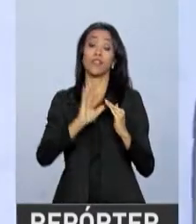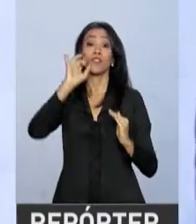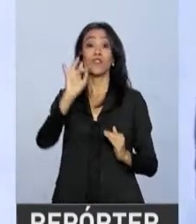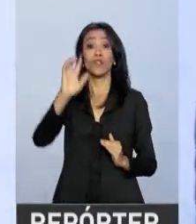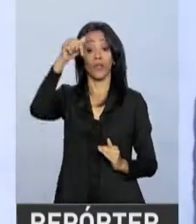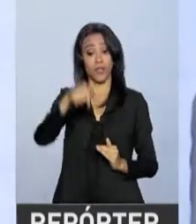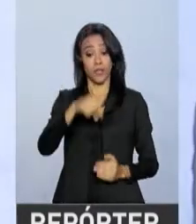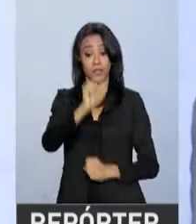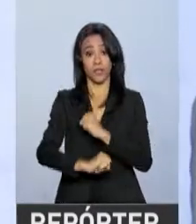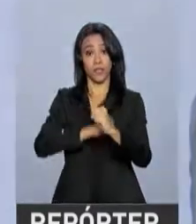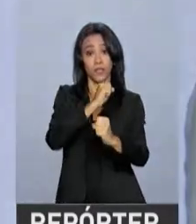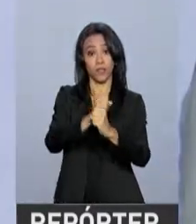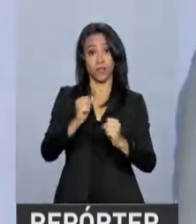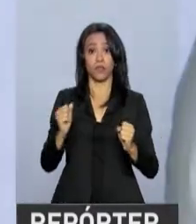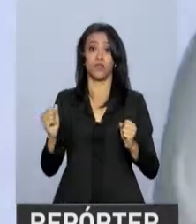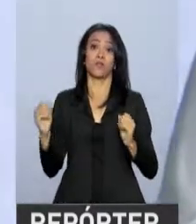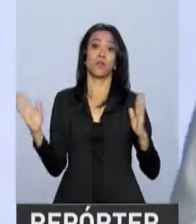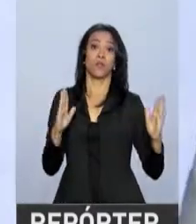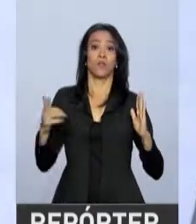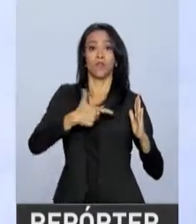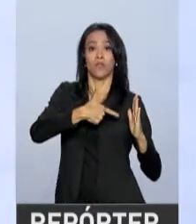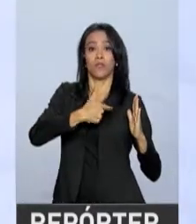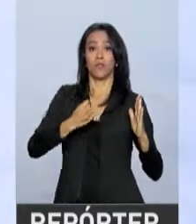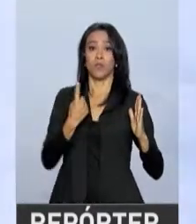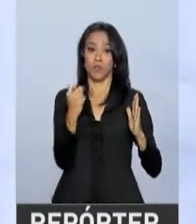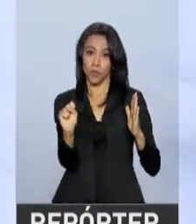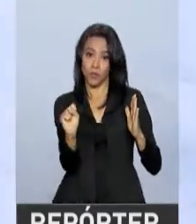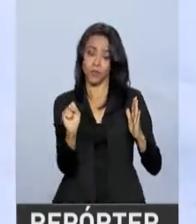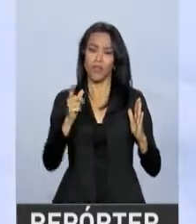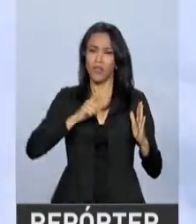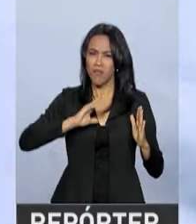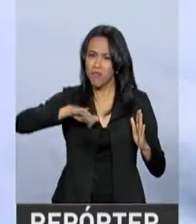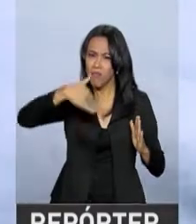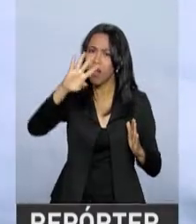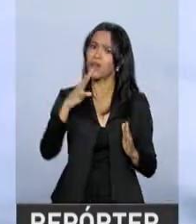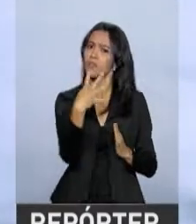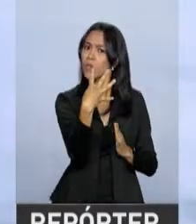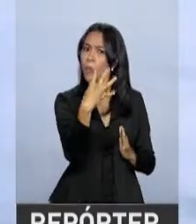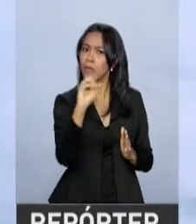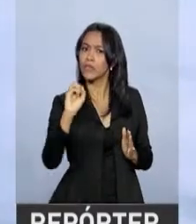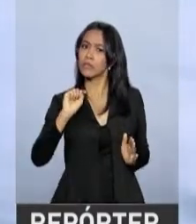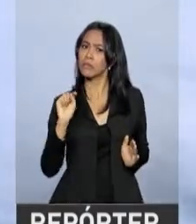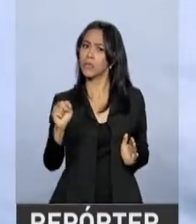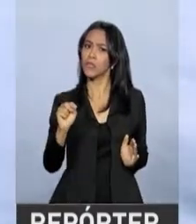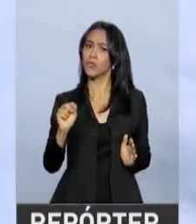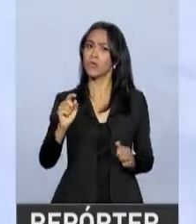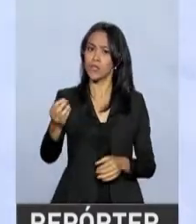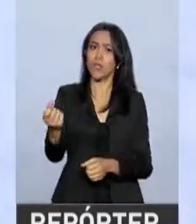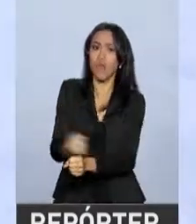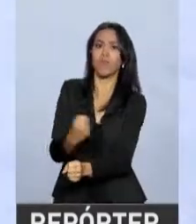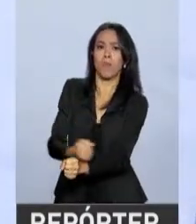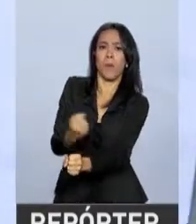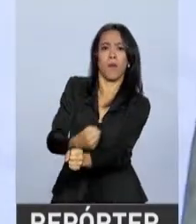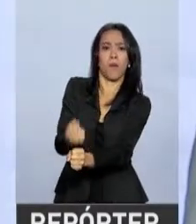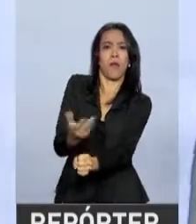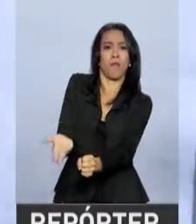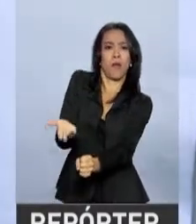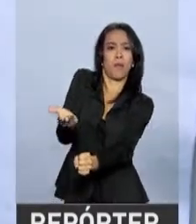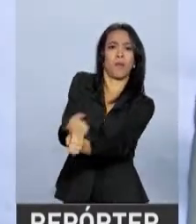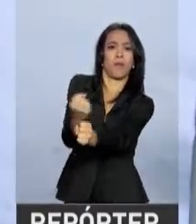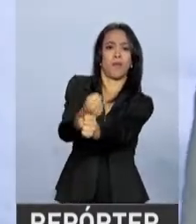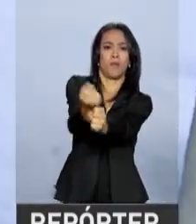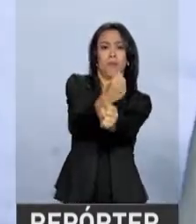neste ano de 2018 e tem mais de 400 mil que estão em construção que estão em obras